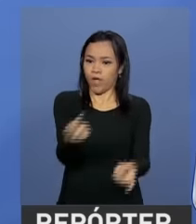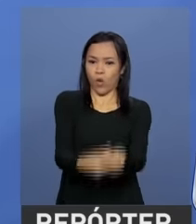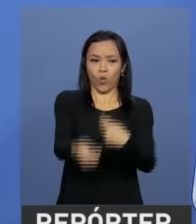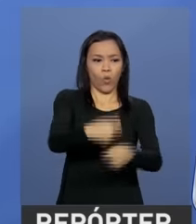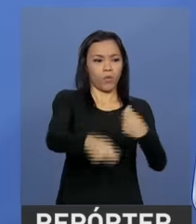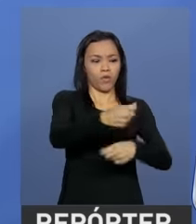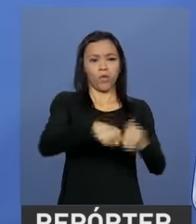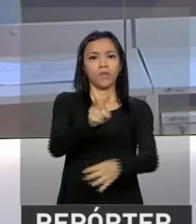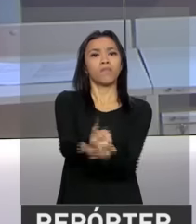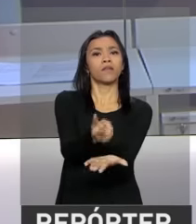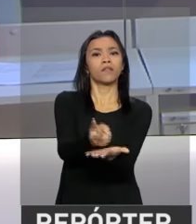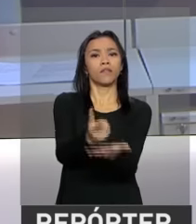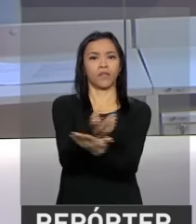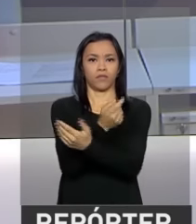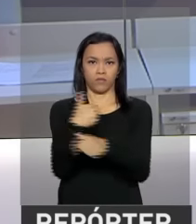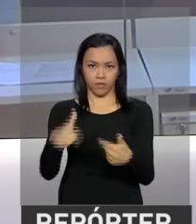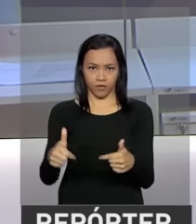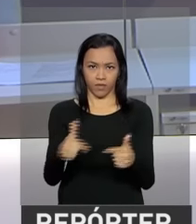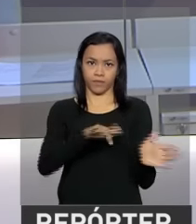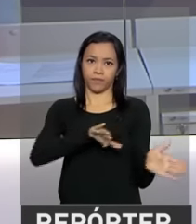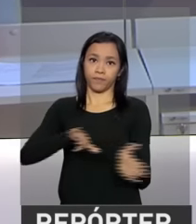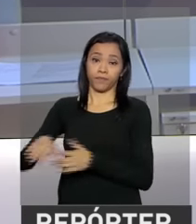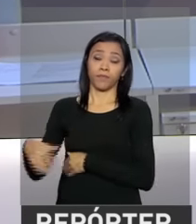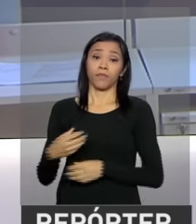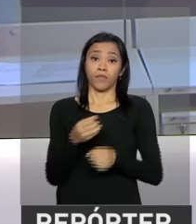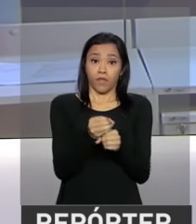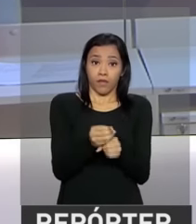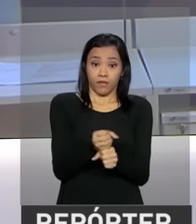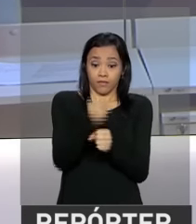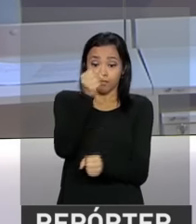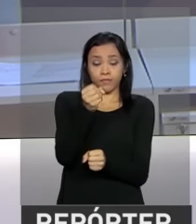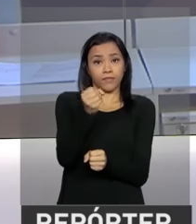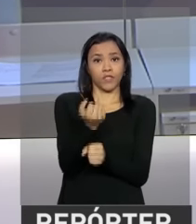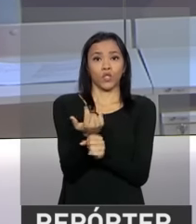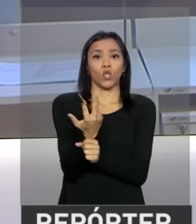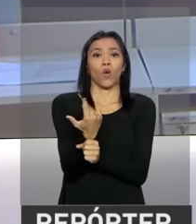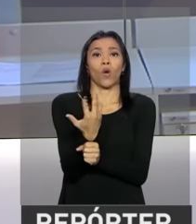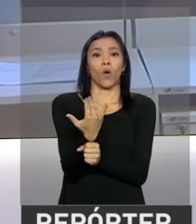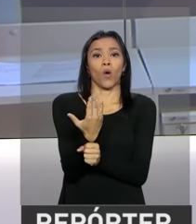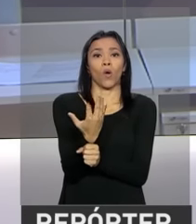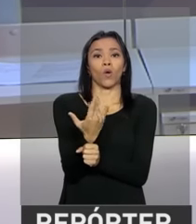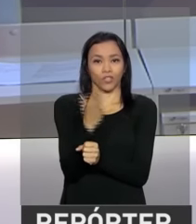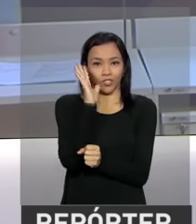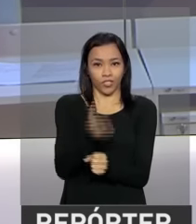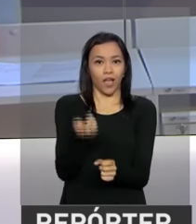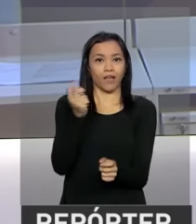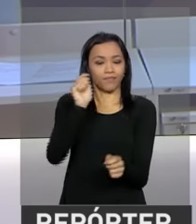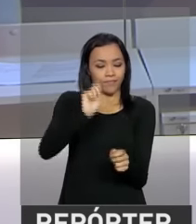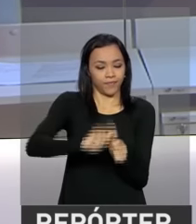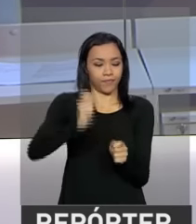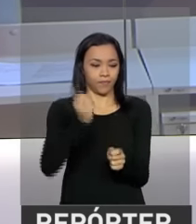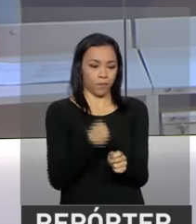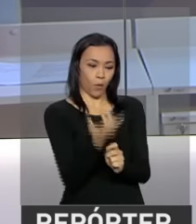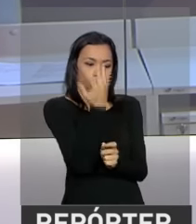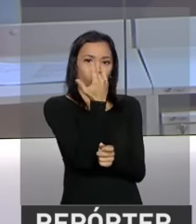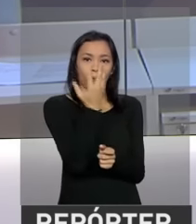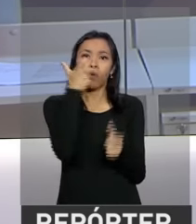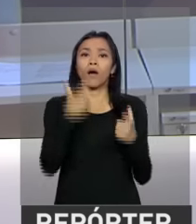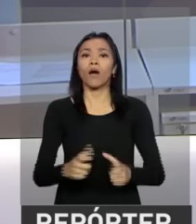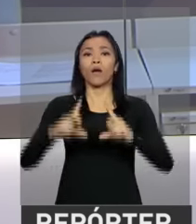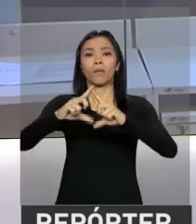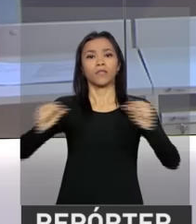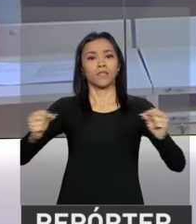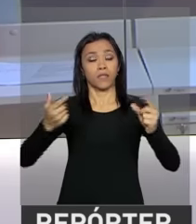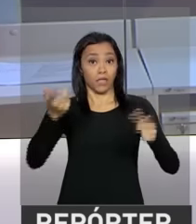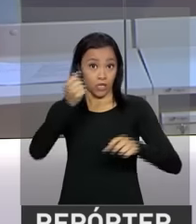preservar empregos a tocha dos jogos paralímpicos foi acesa em Brasília a expectativa é que o Brasil chegue